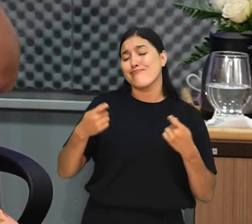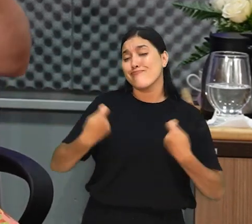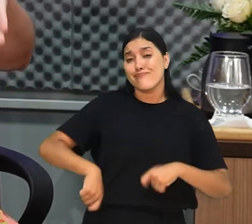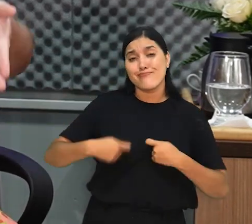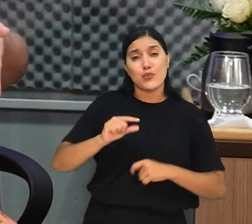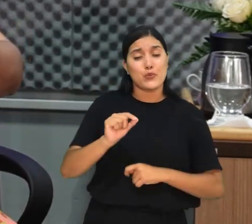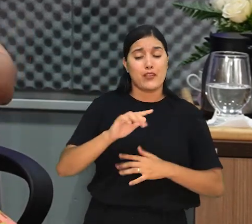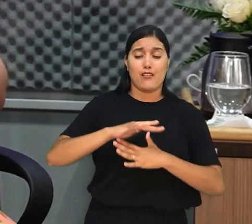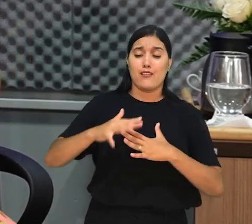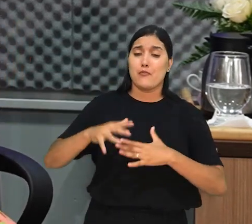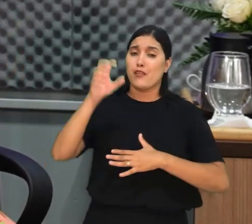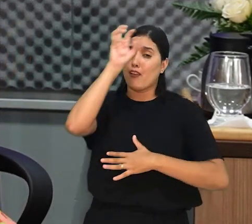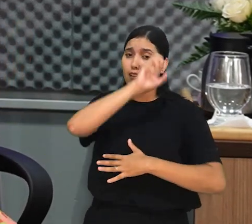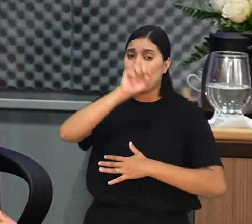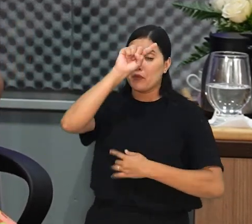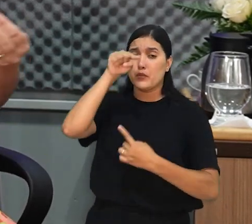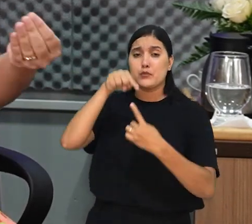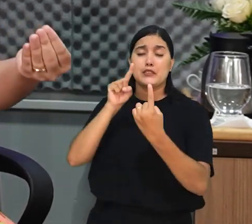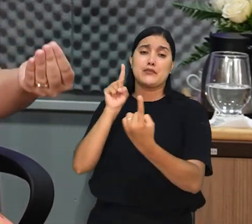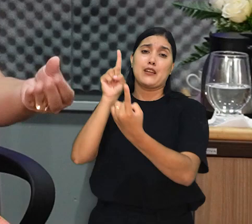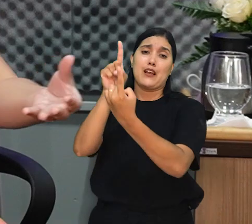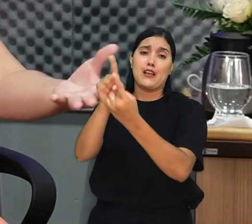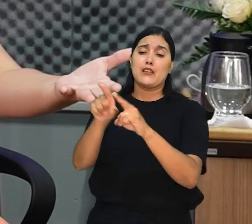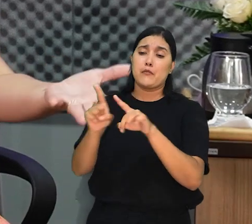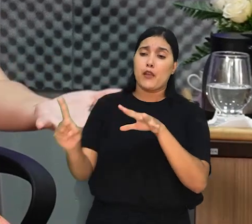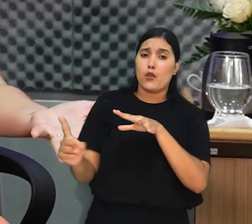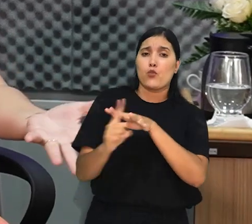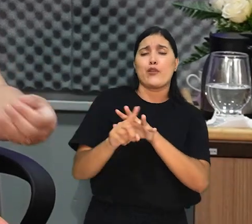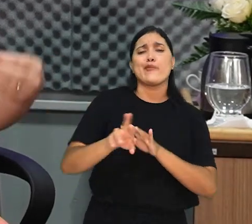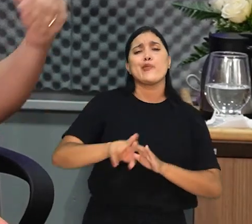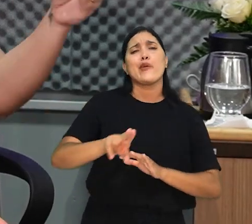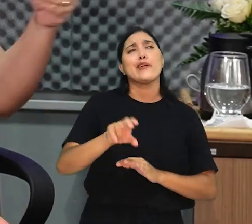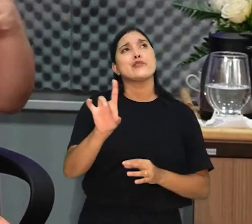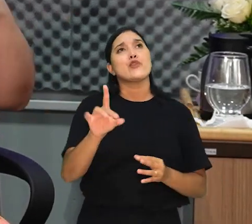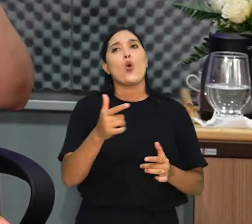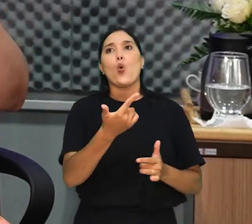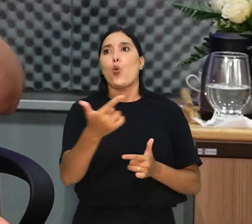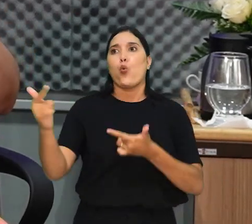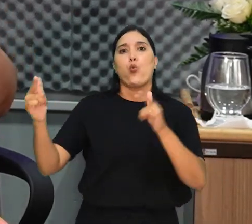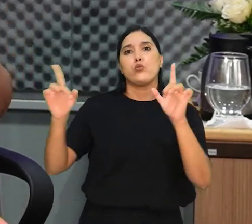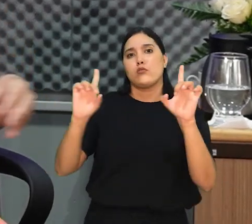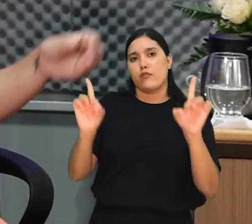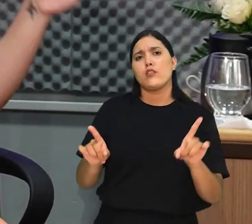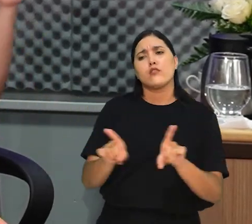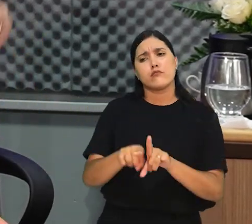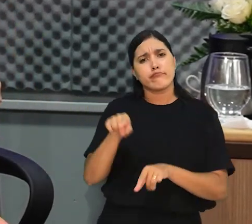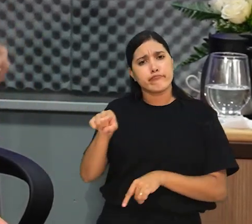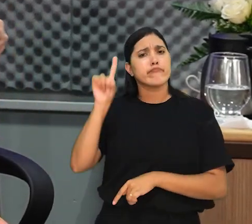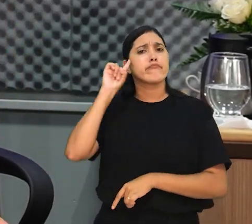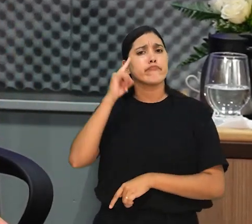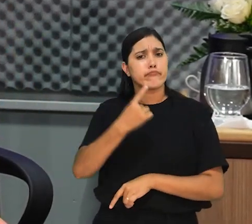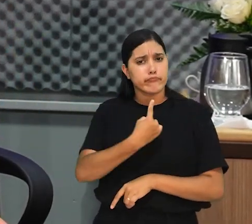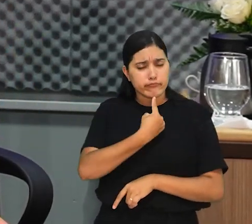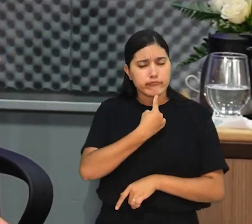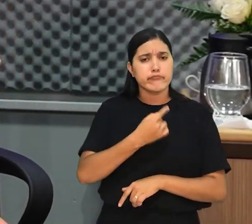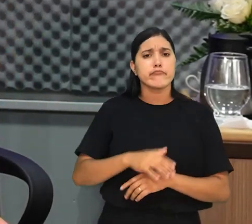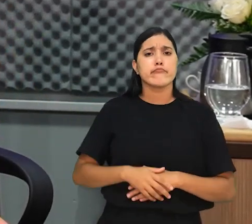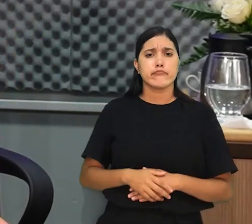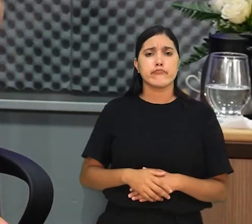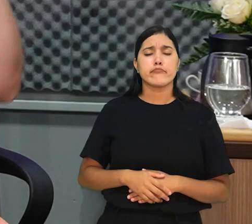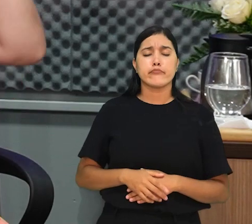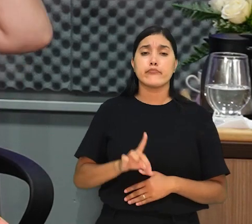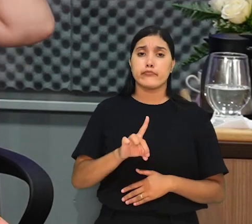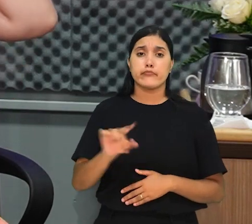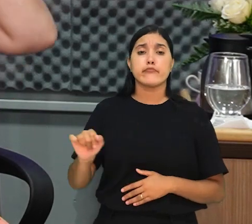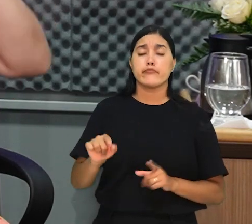também necessário dar Libras ali para atender, para incluir não só outras deficiências, mas também como